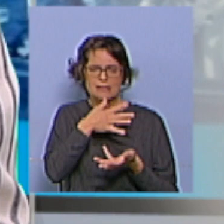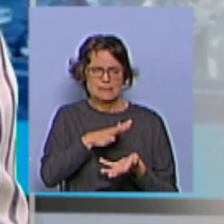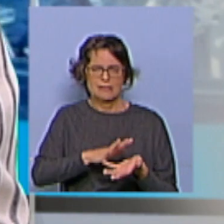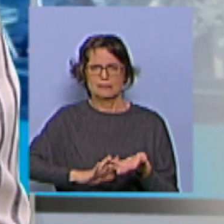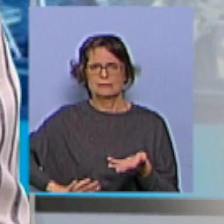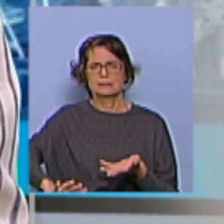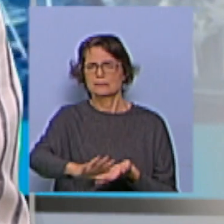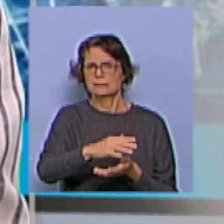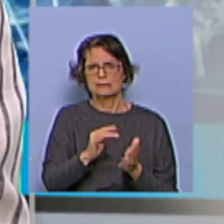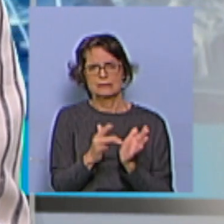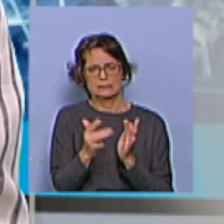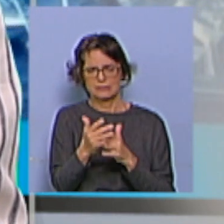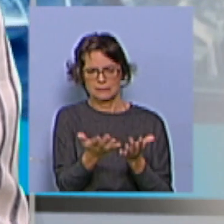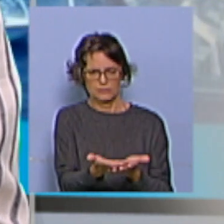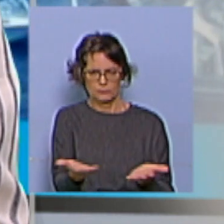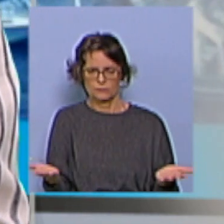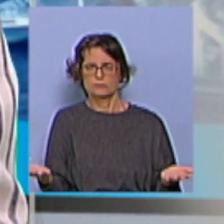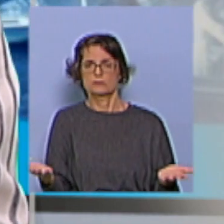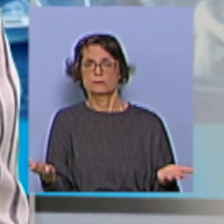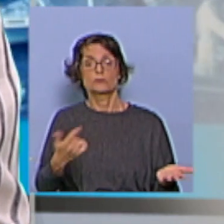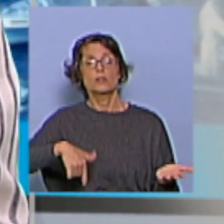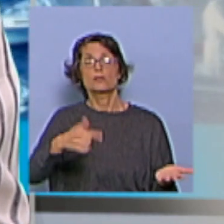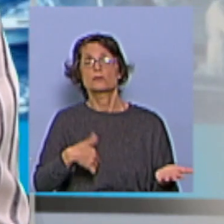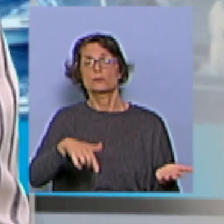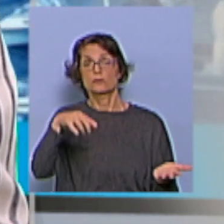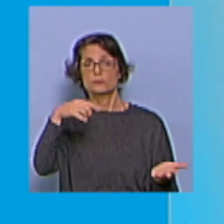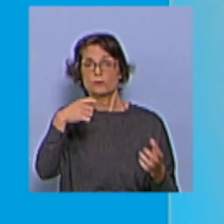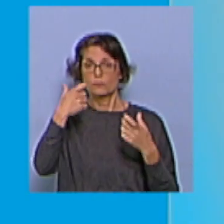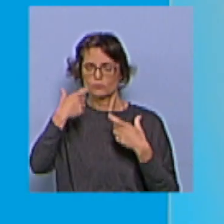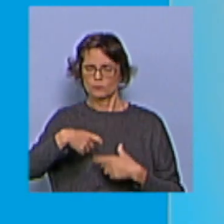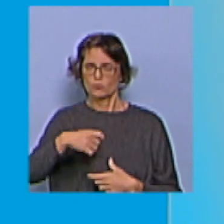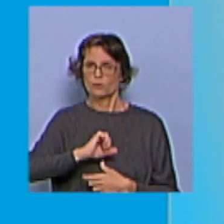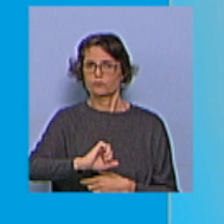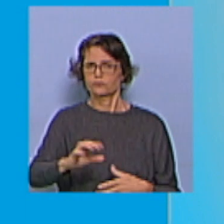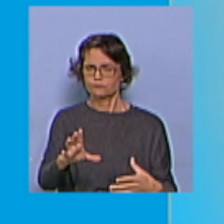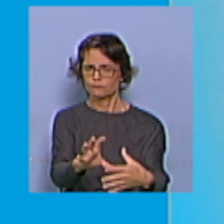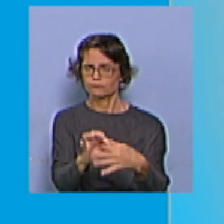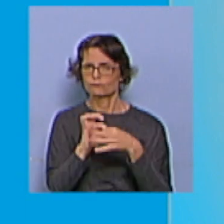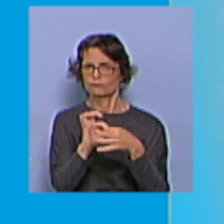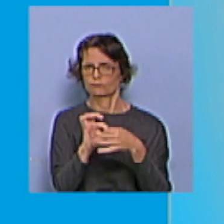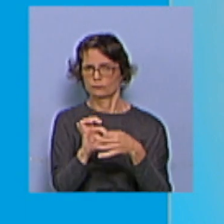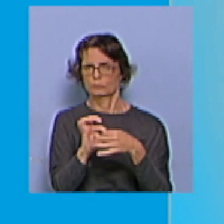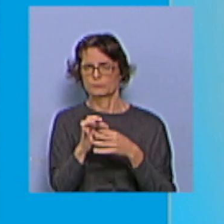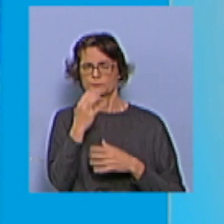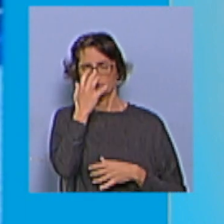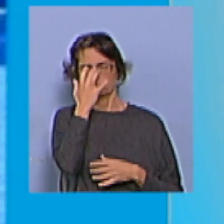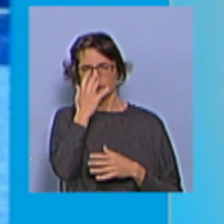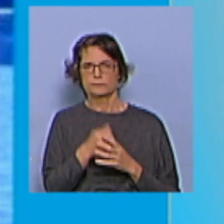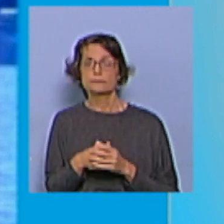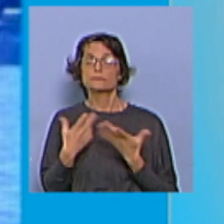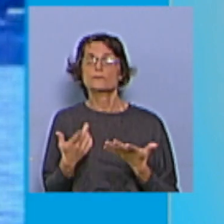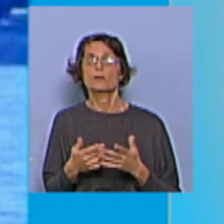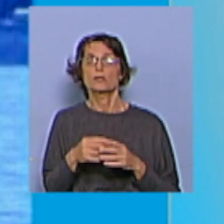no sacrário, mas que nós também fazemos parte do povo de Cristo e do corpo de Cristo. Falamos então agora da Europa